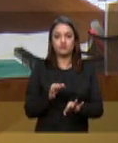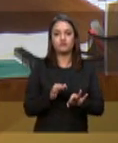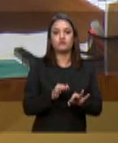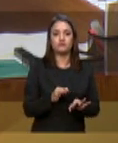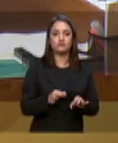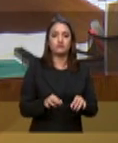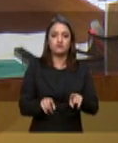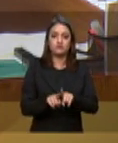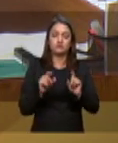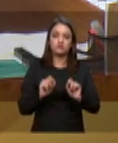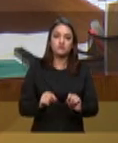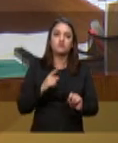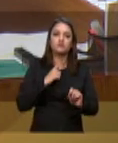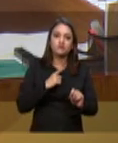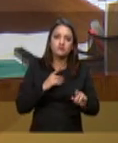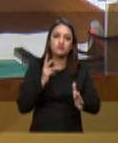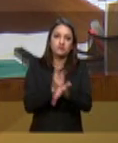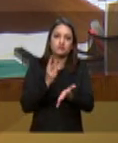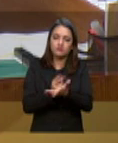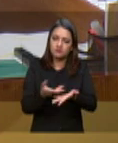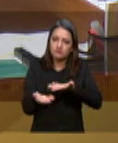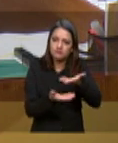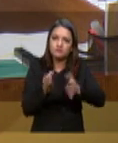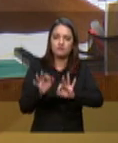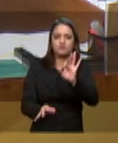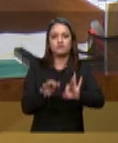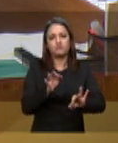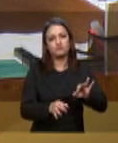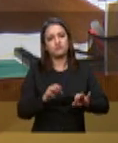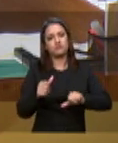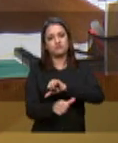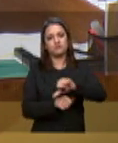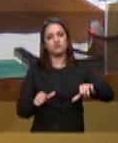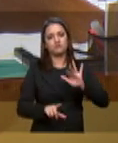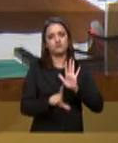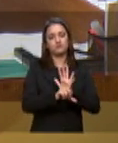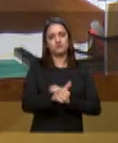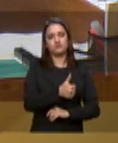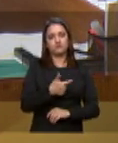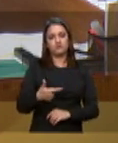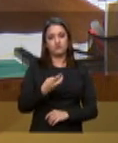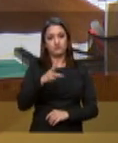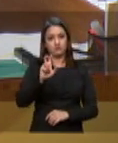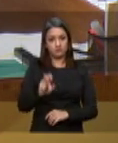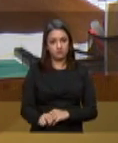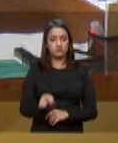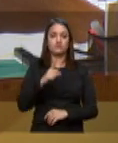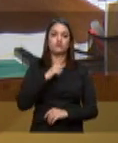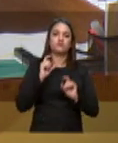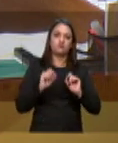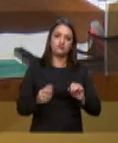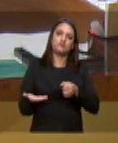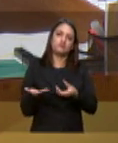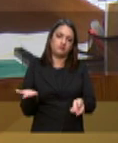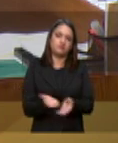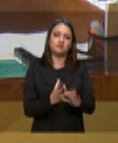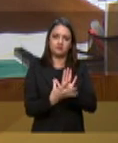linearidade de tratamento jurídico alcançado pela alteração promovida pela Lei 2.350, que em muito prestigiou o precedente da